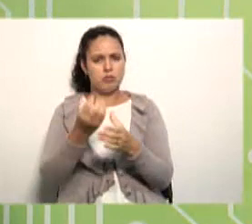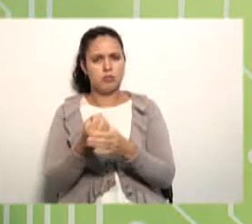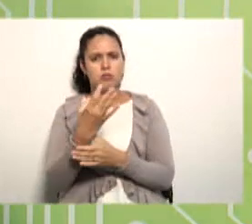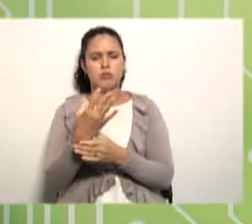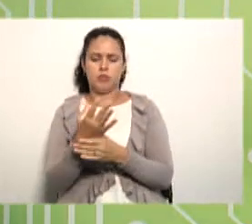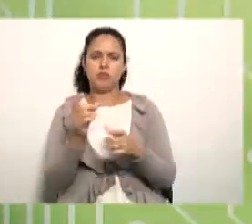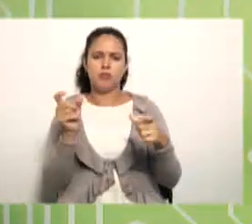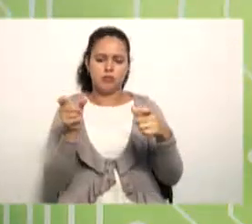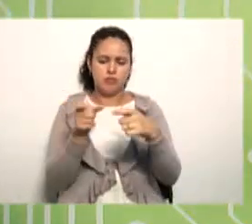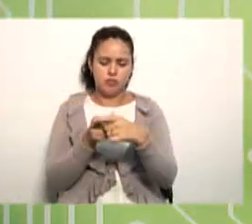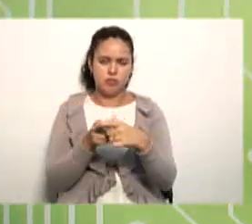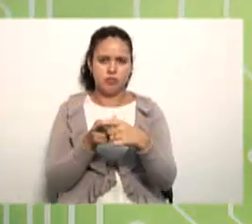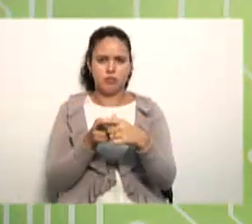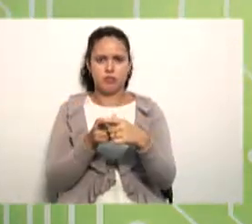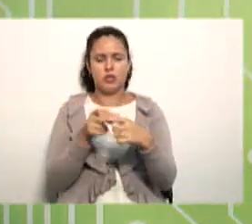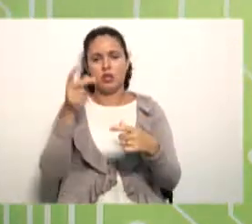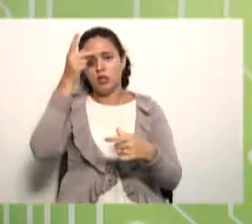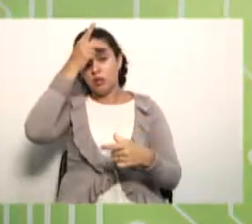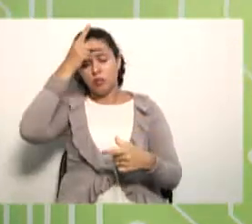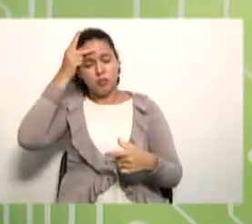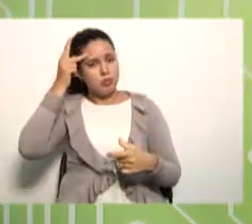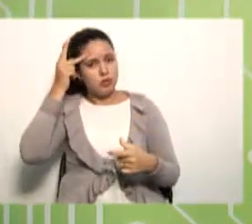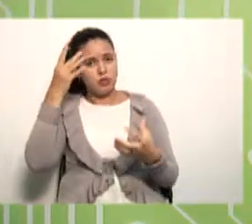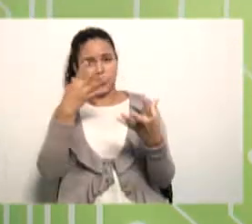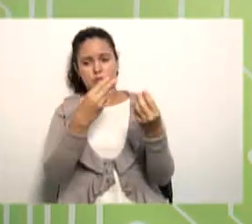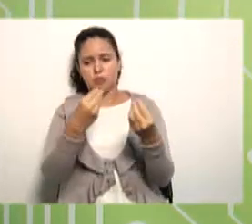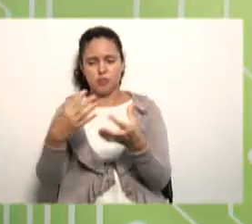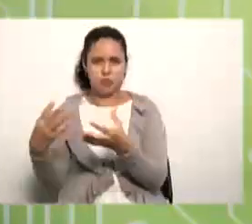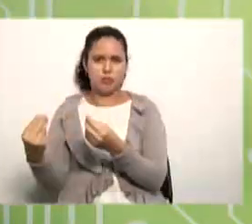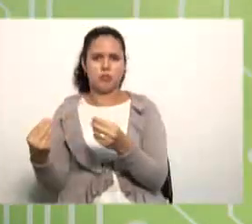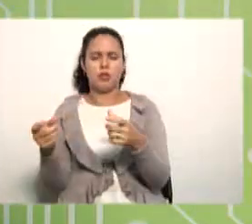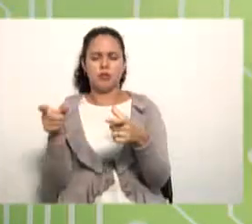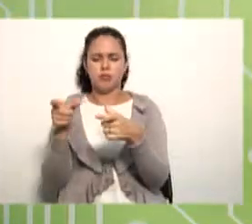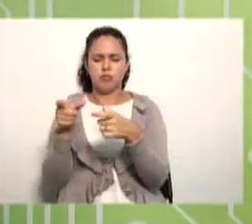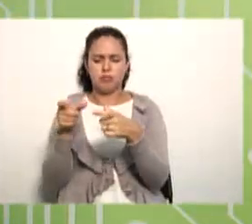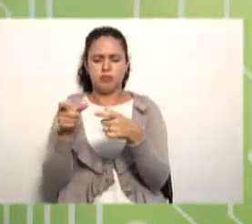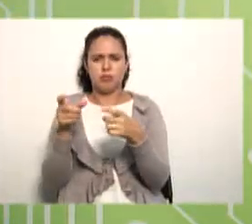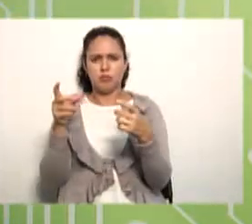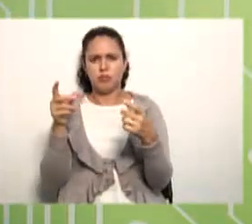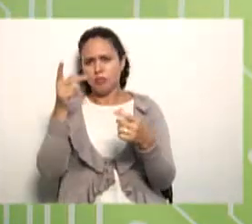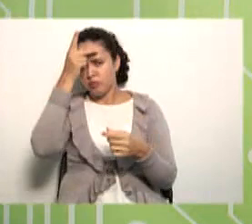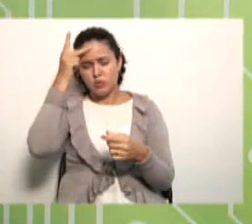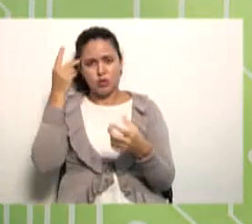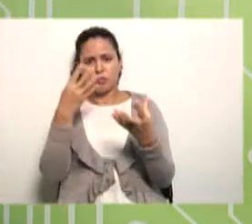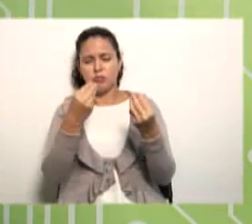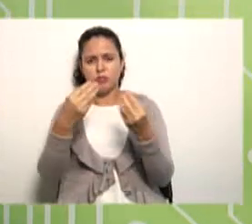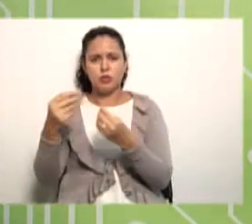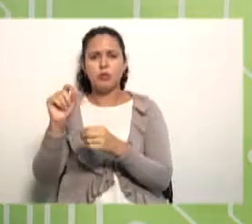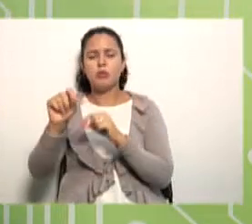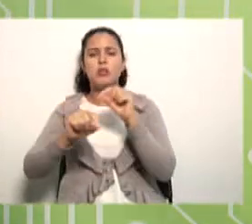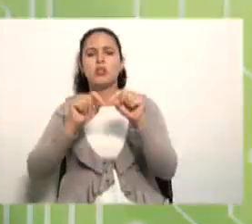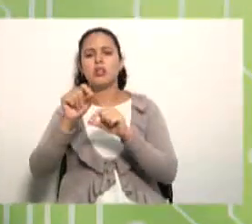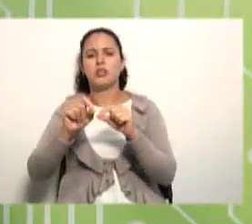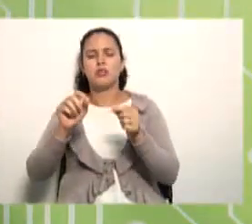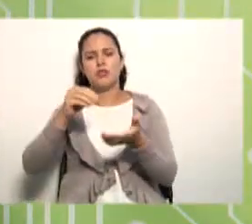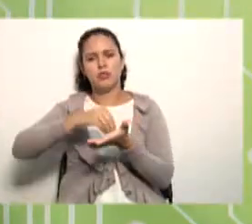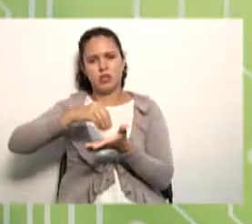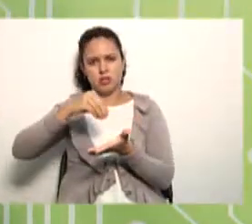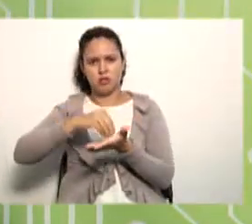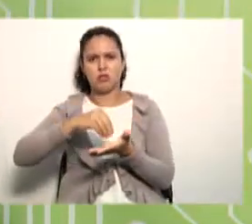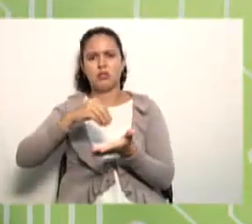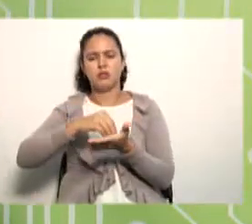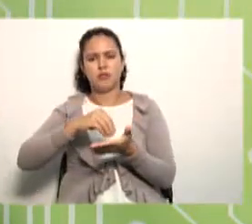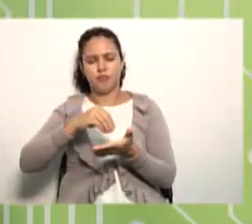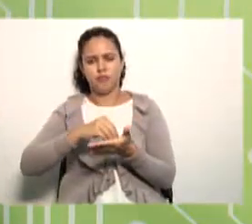gente percebe que muitas pessoas não estão atendidas com os bens e serviços que elas consideram úteis e desejáveis. A gente deseja muita coisa que a gente não